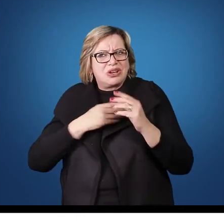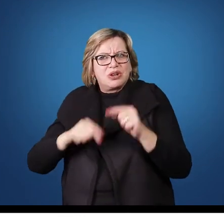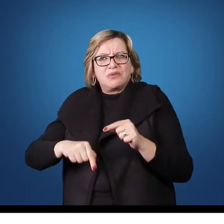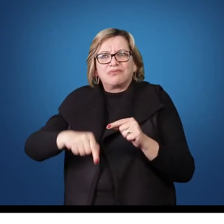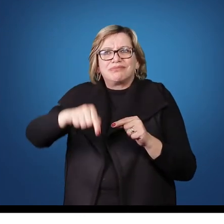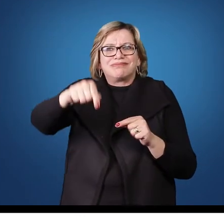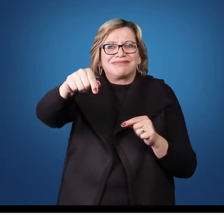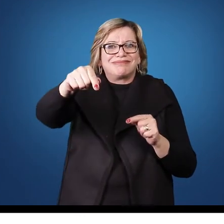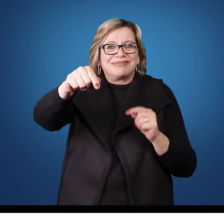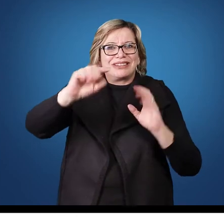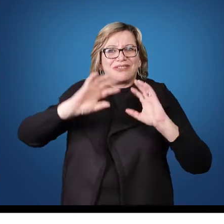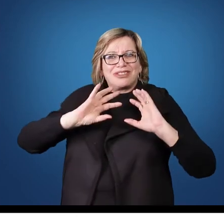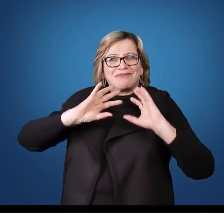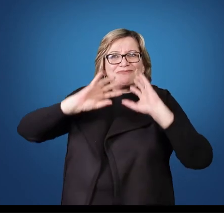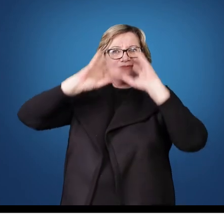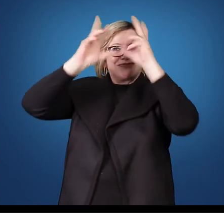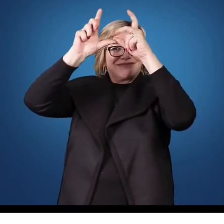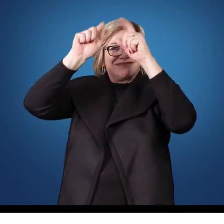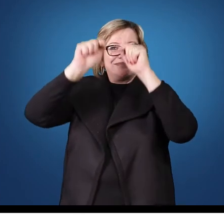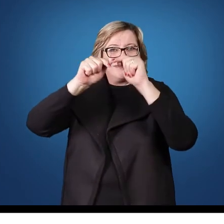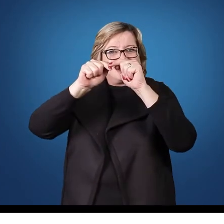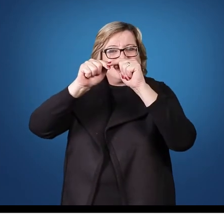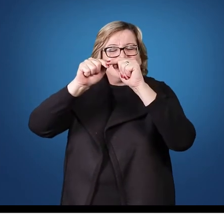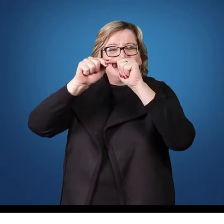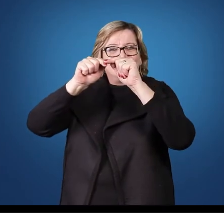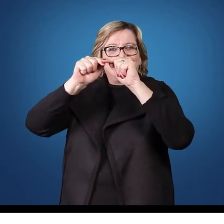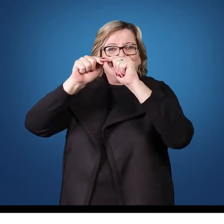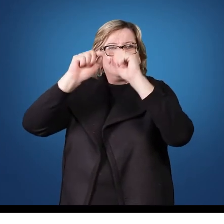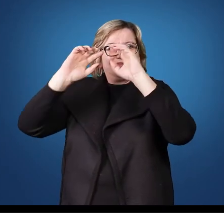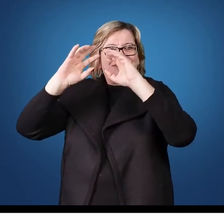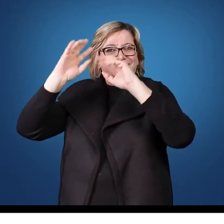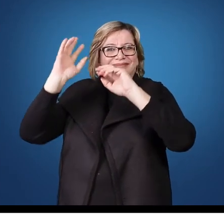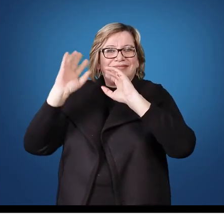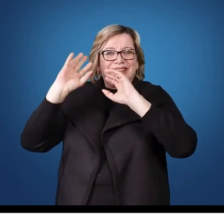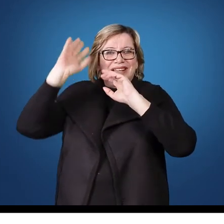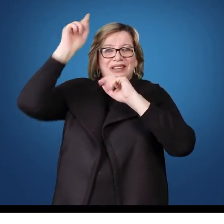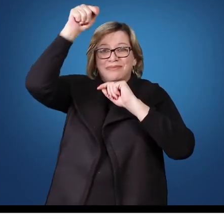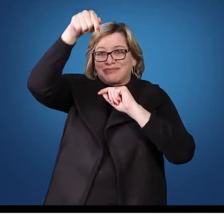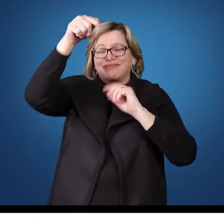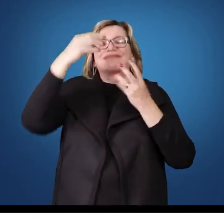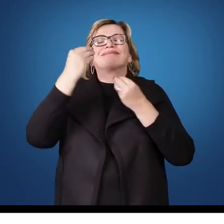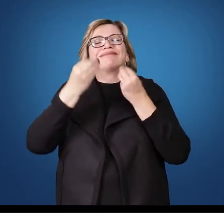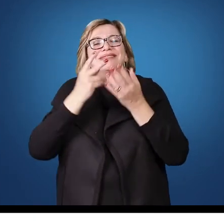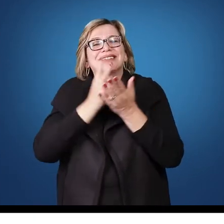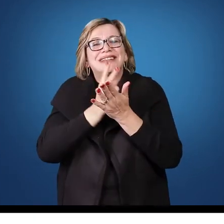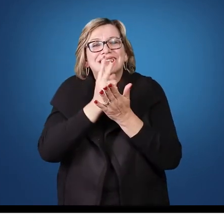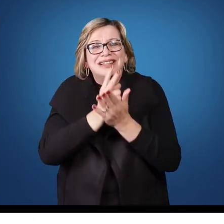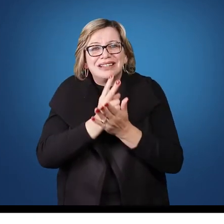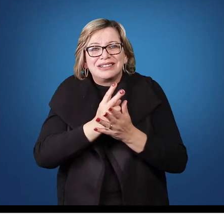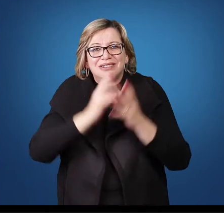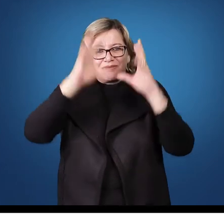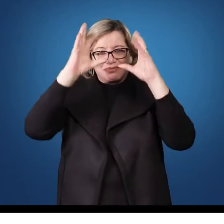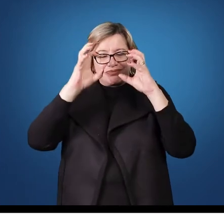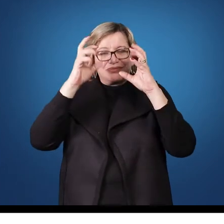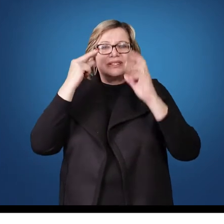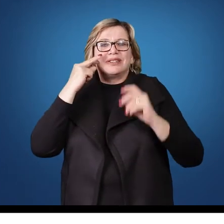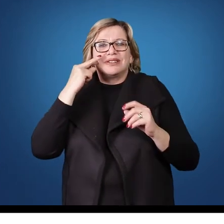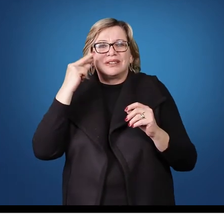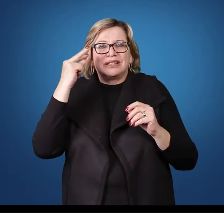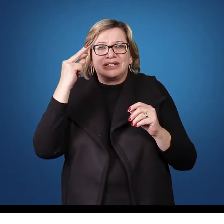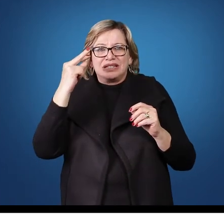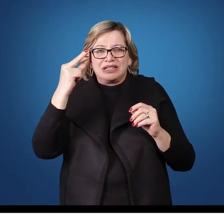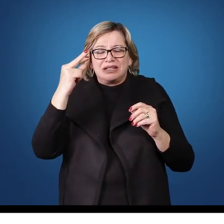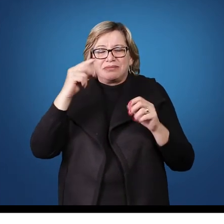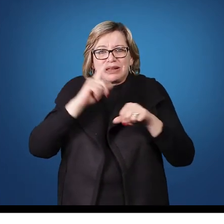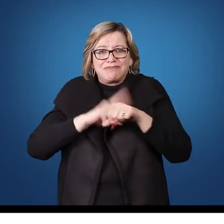rede e aí você vai passar direto. Isso, e aí eu passo para o outro lado, certo? Sempre segura a primeira bola. Segura para dar